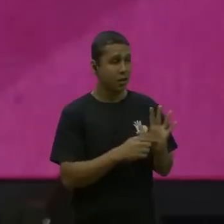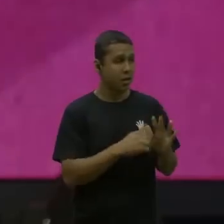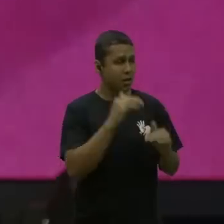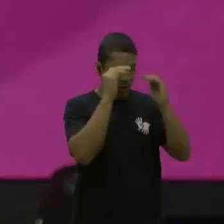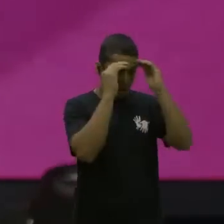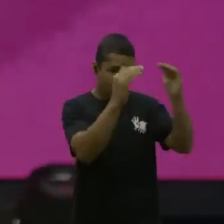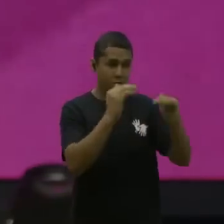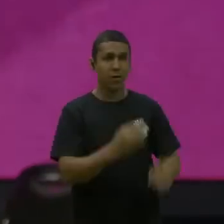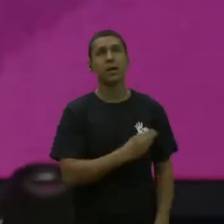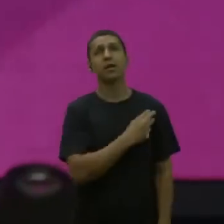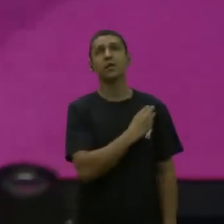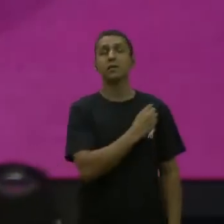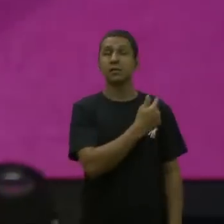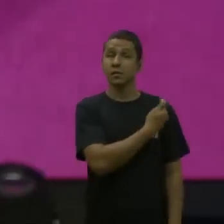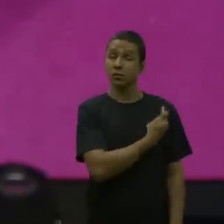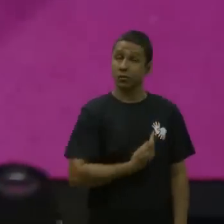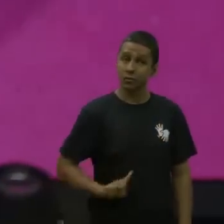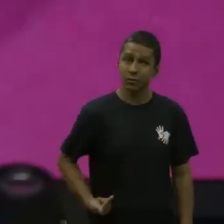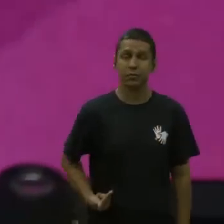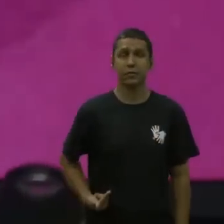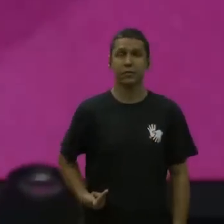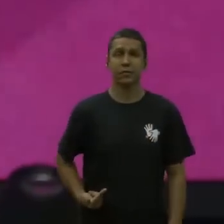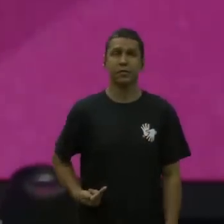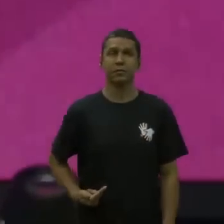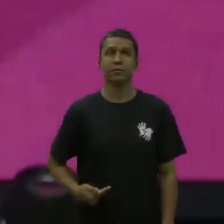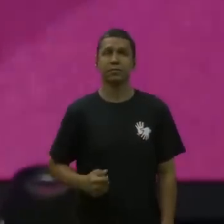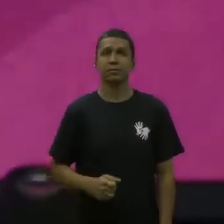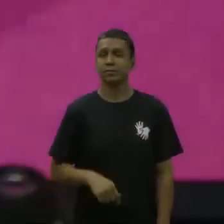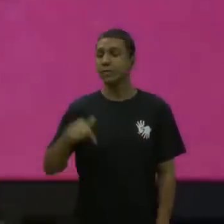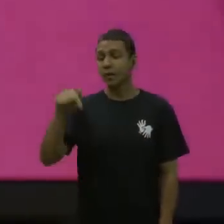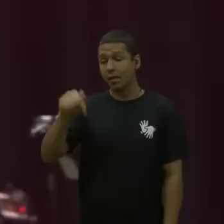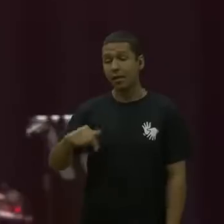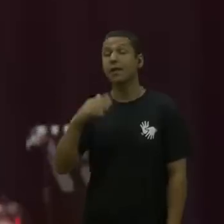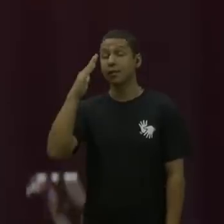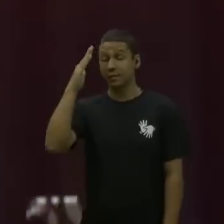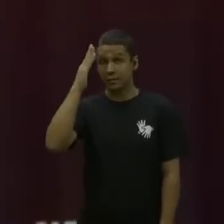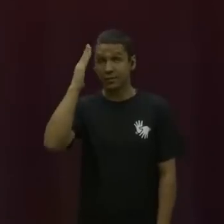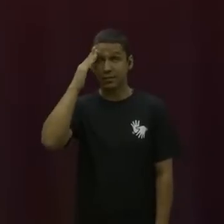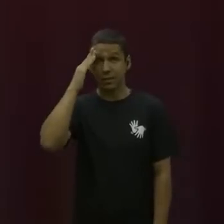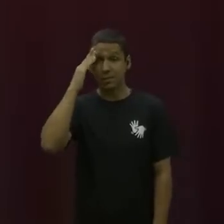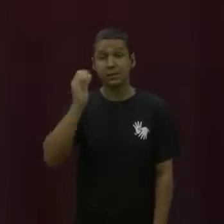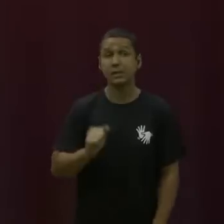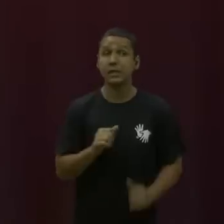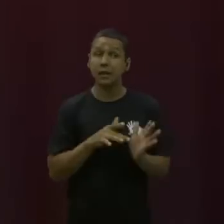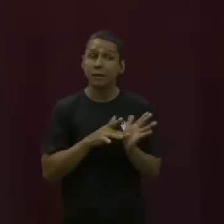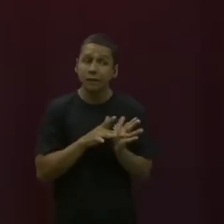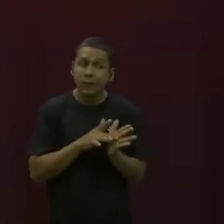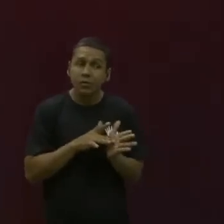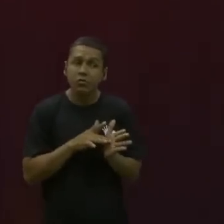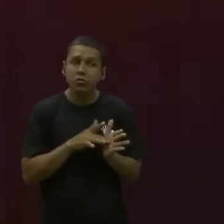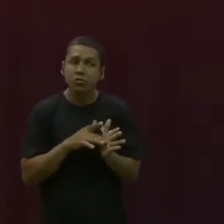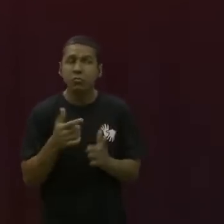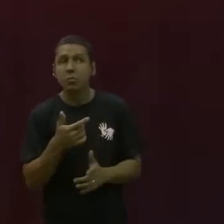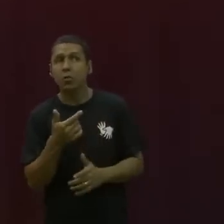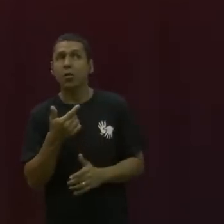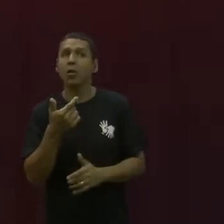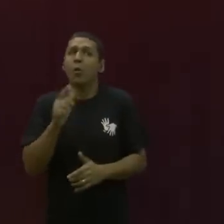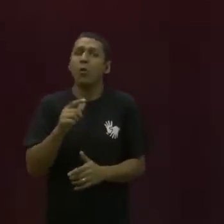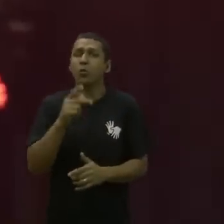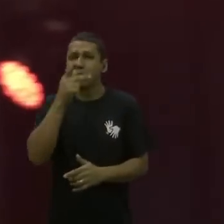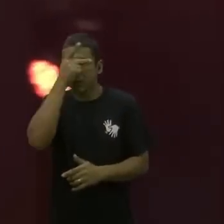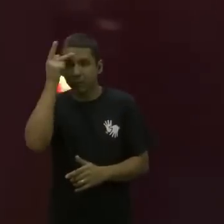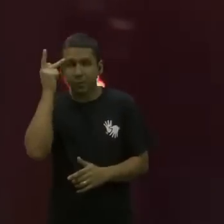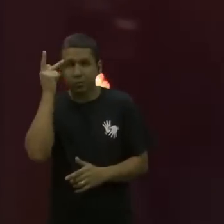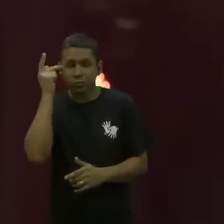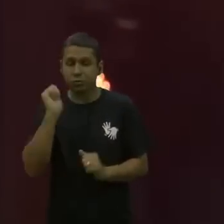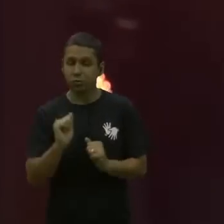a missão messiânica. Ela sabe que se talvez ela fingir que é o que não é, alguém